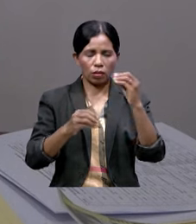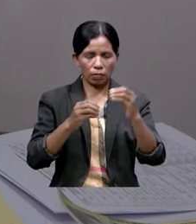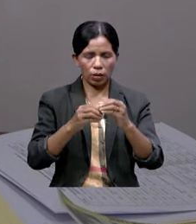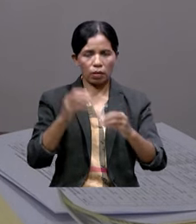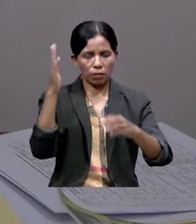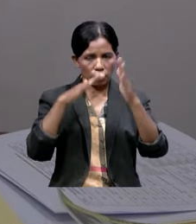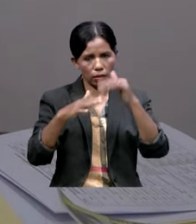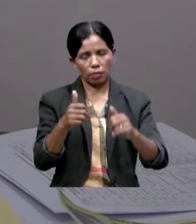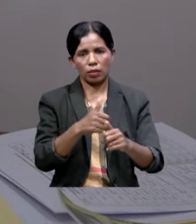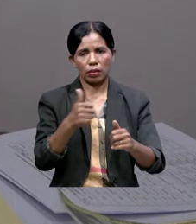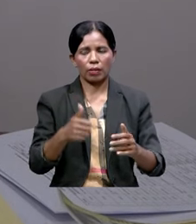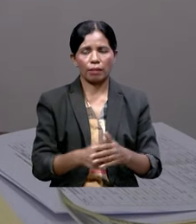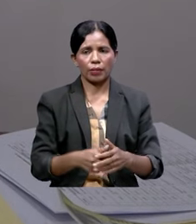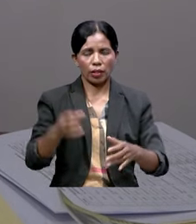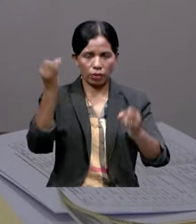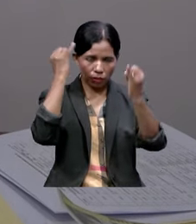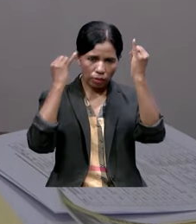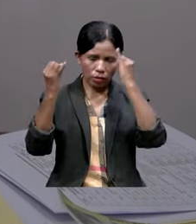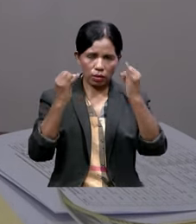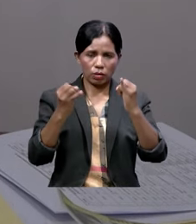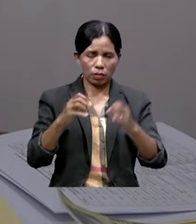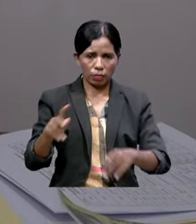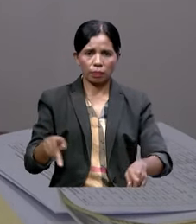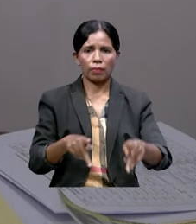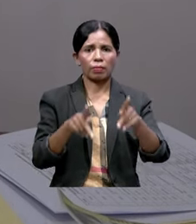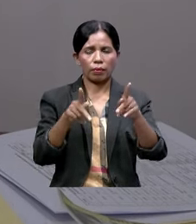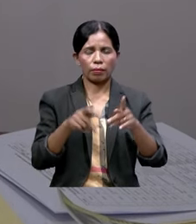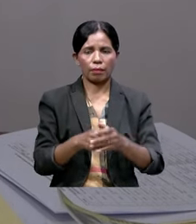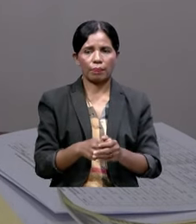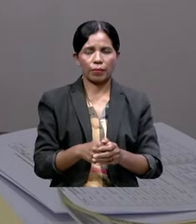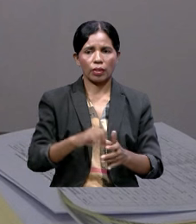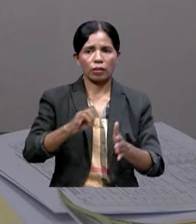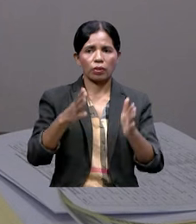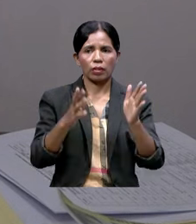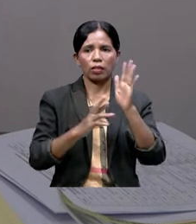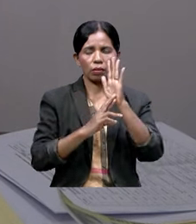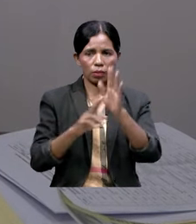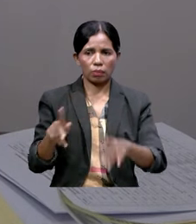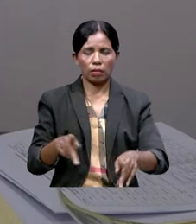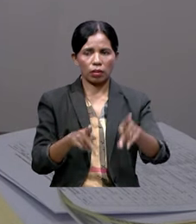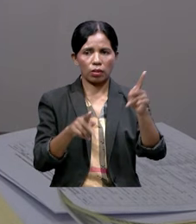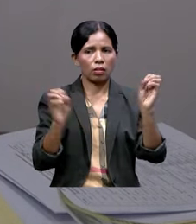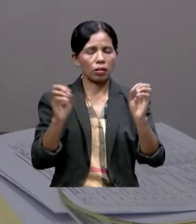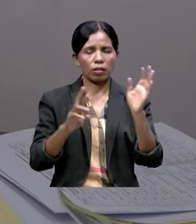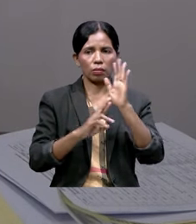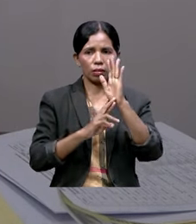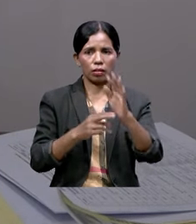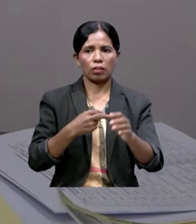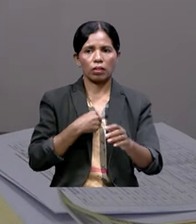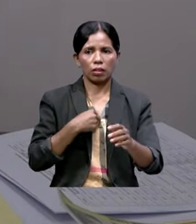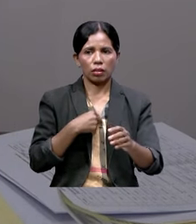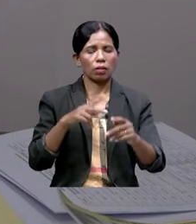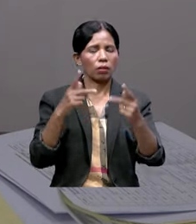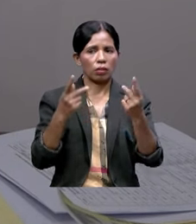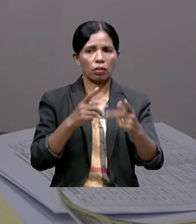e tamba ne informasaun ne informasaun ba publiko jornalista ne representa publiko los representa ni an o representa kompanya ni